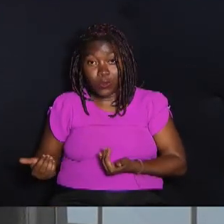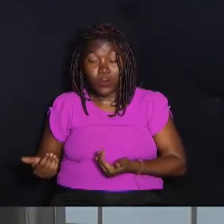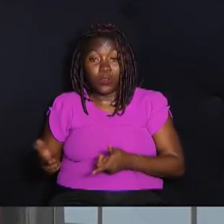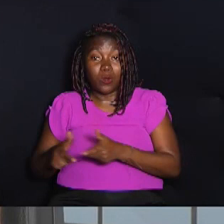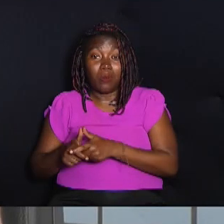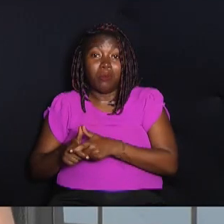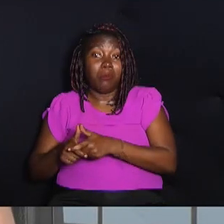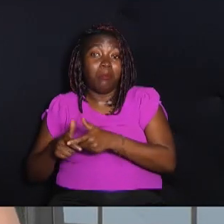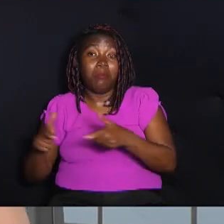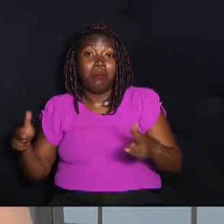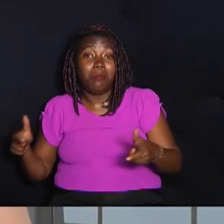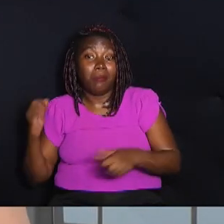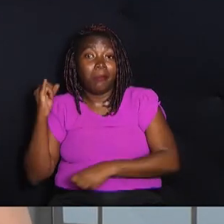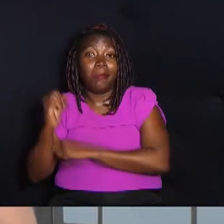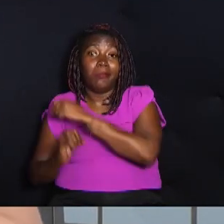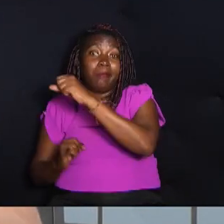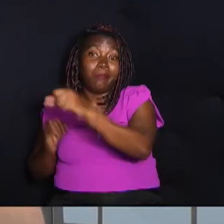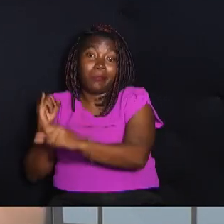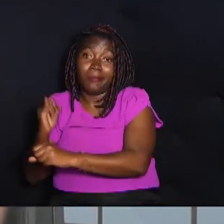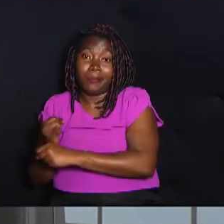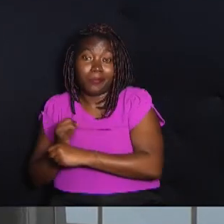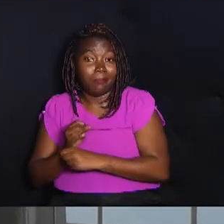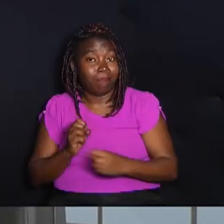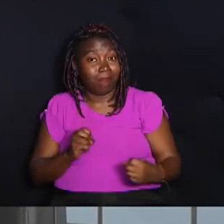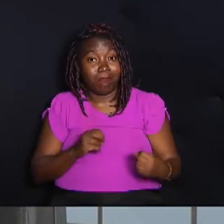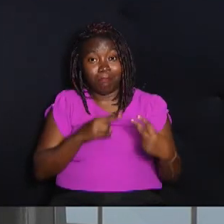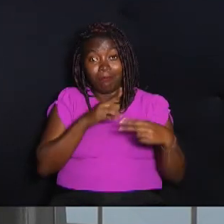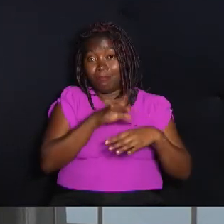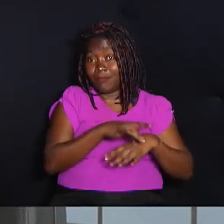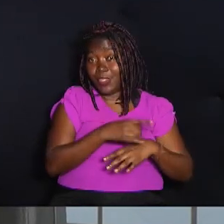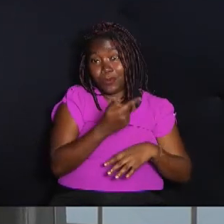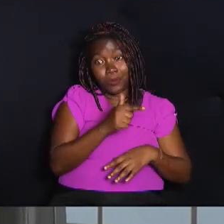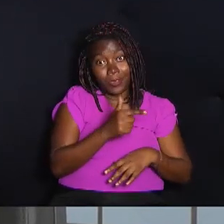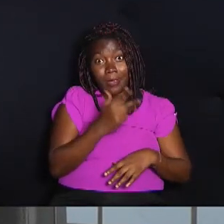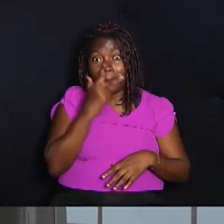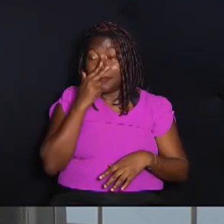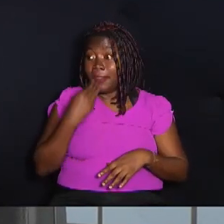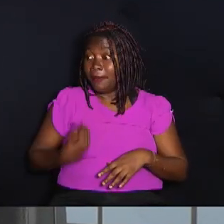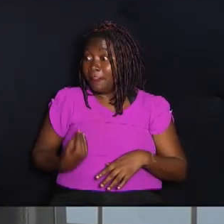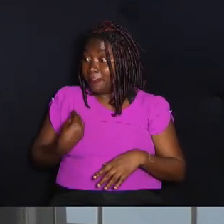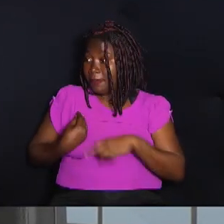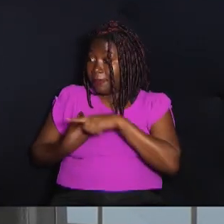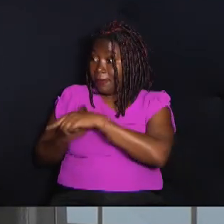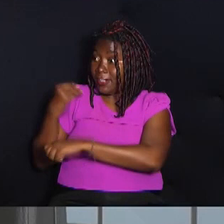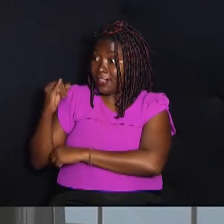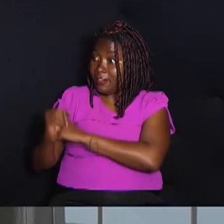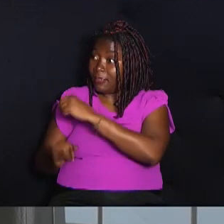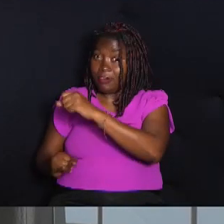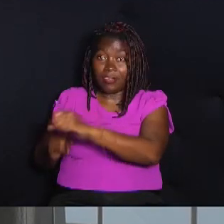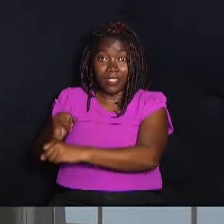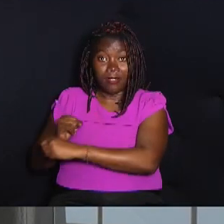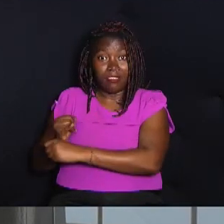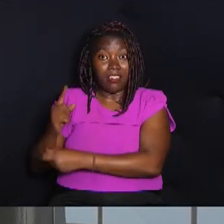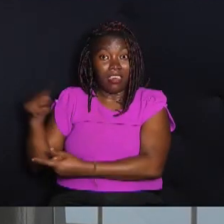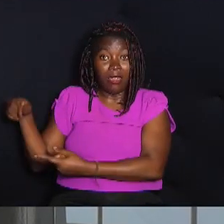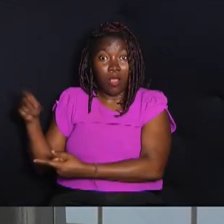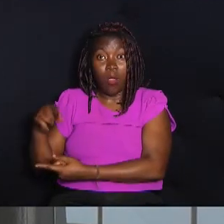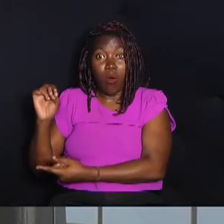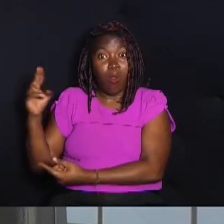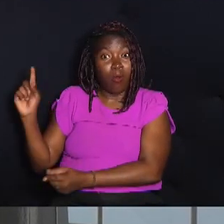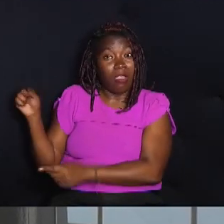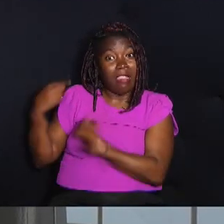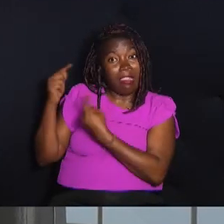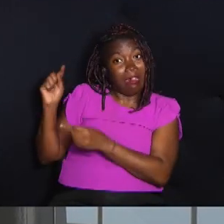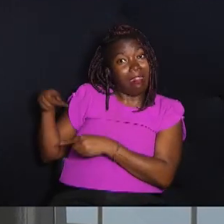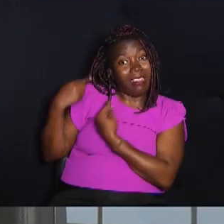virtual e não presencial. Então, se a minha vida virtual foi cancelada ou eu estou sendo linchado lá, então